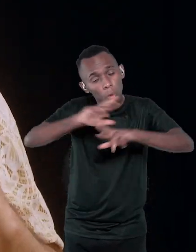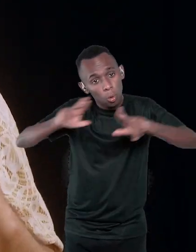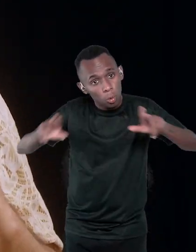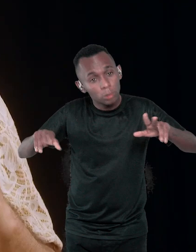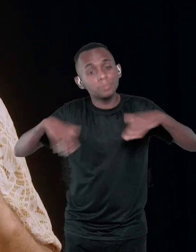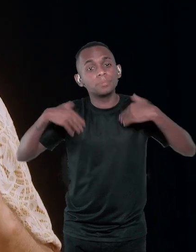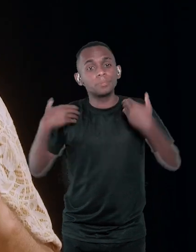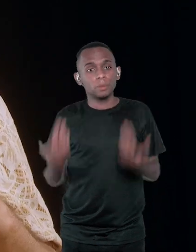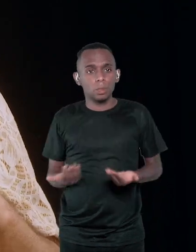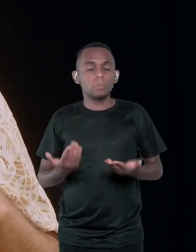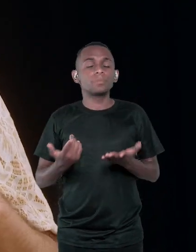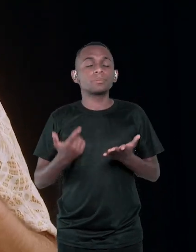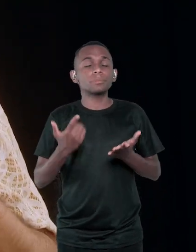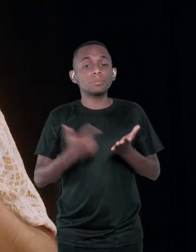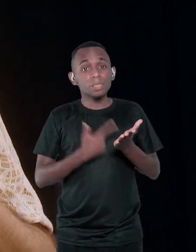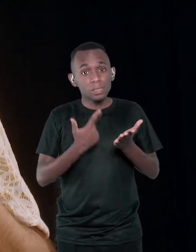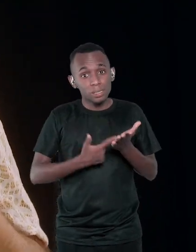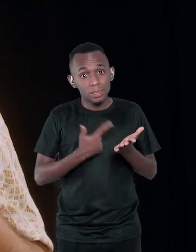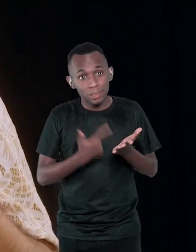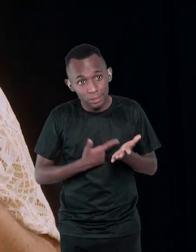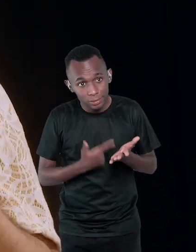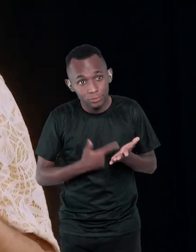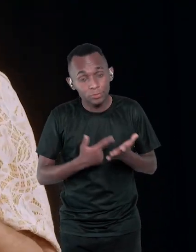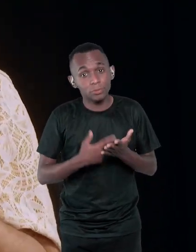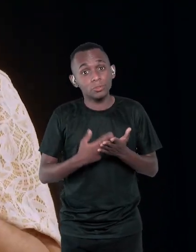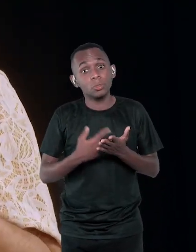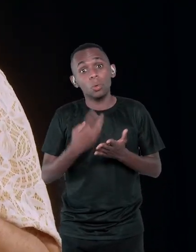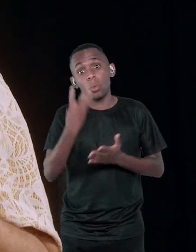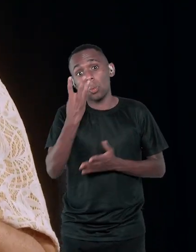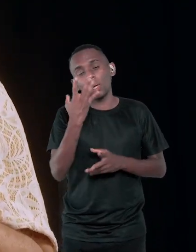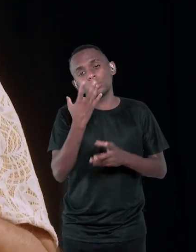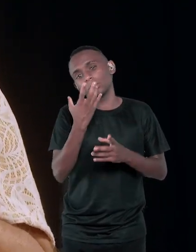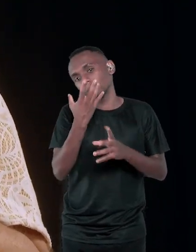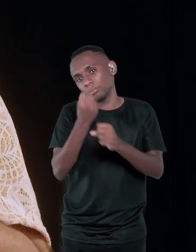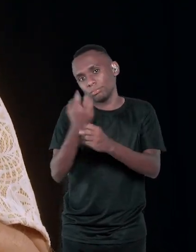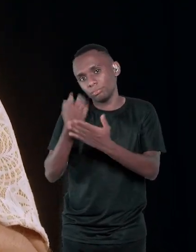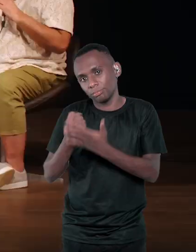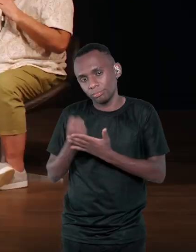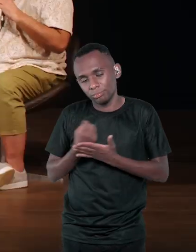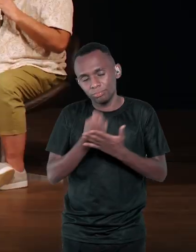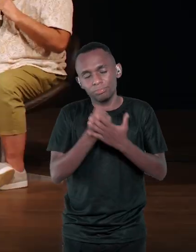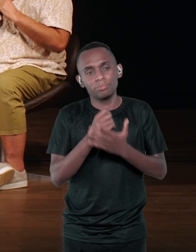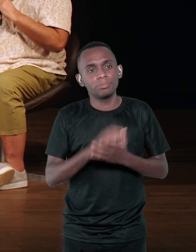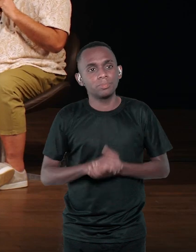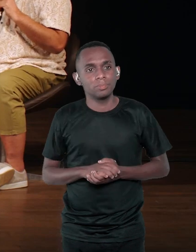entre esse livro e a morte, ela lançou 4 discos. Só isso. Bom,